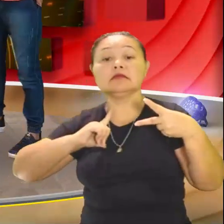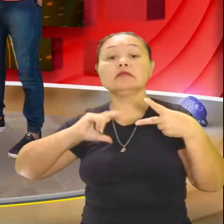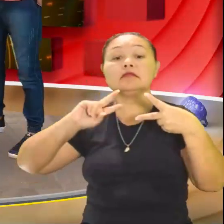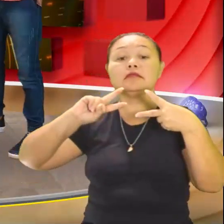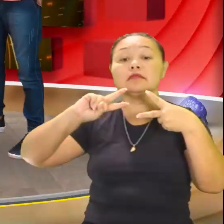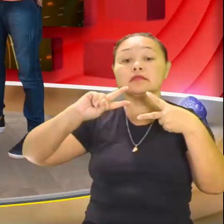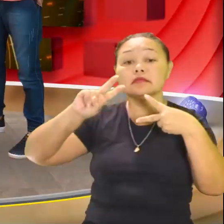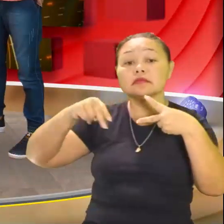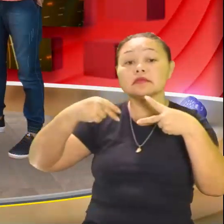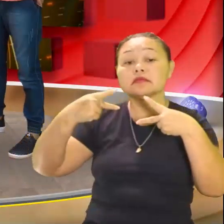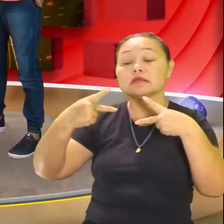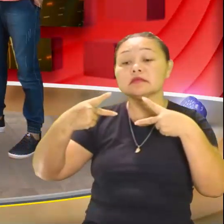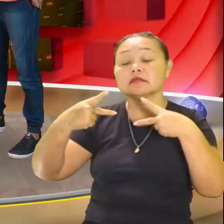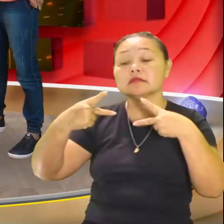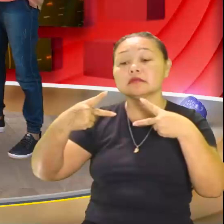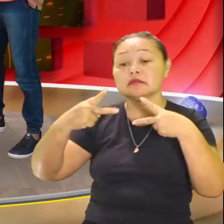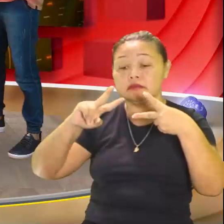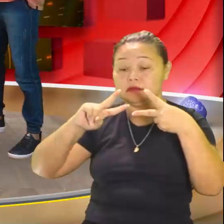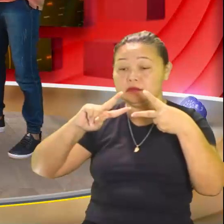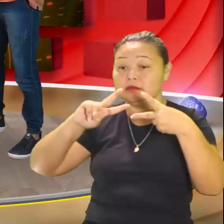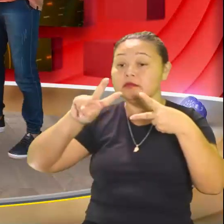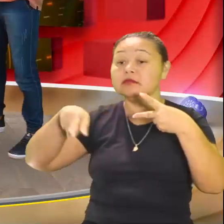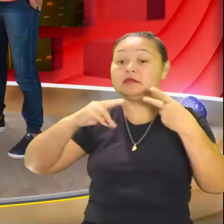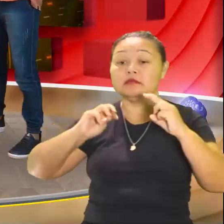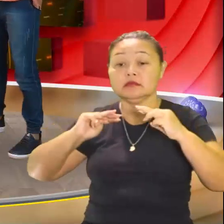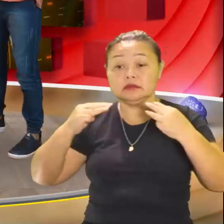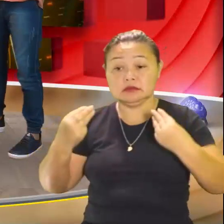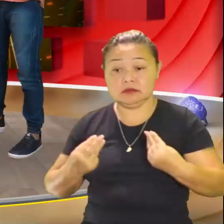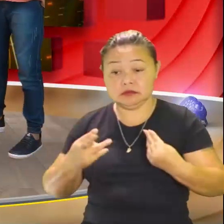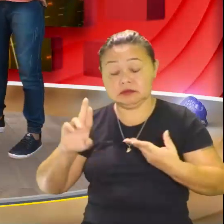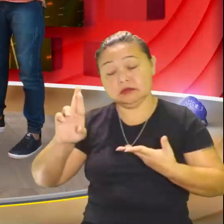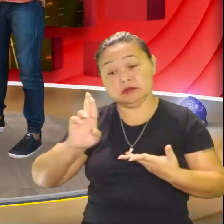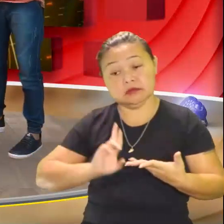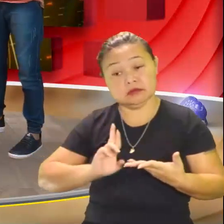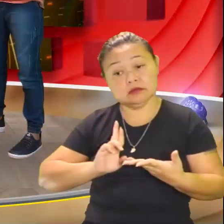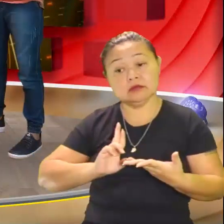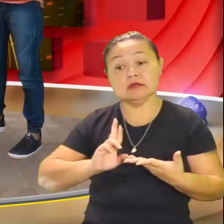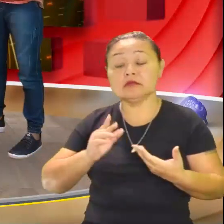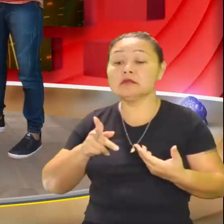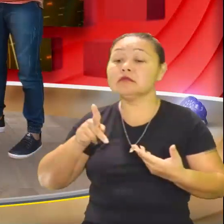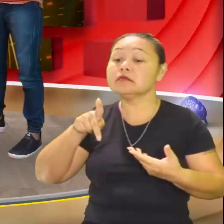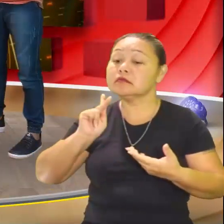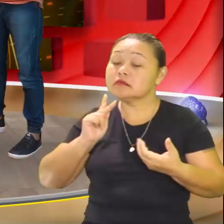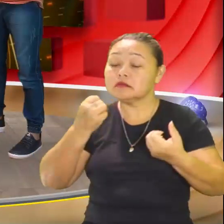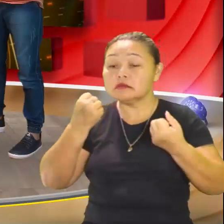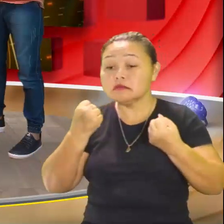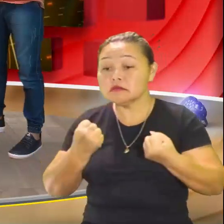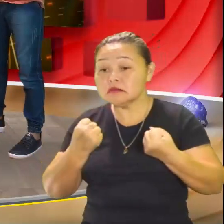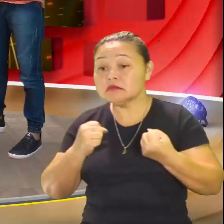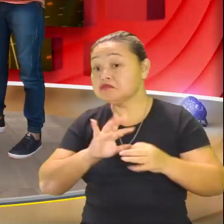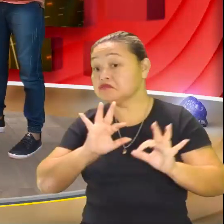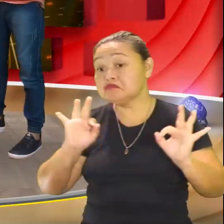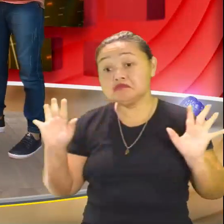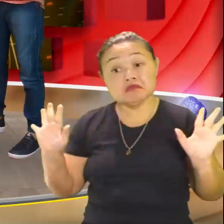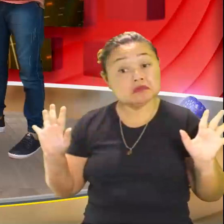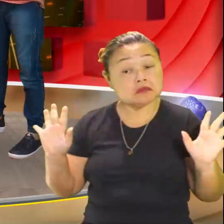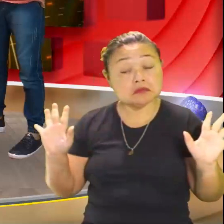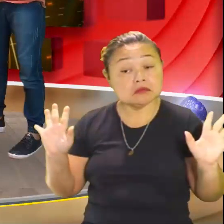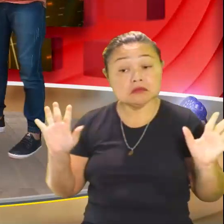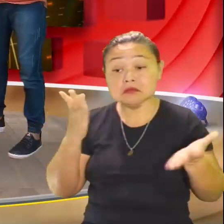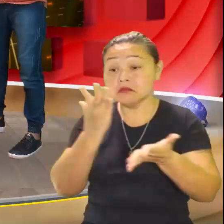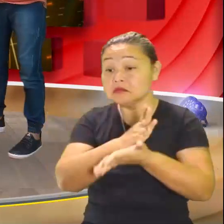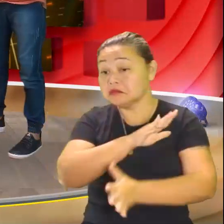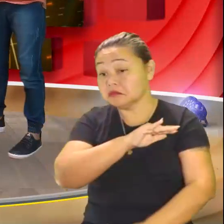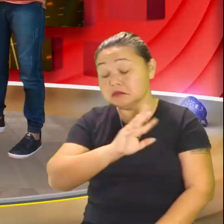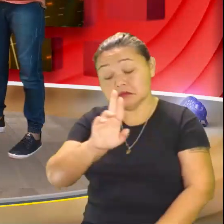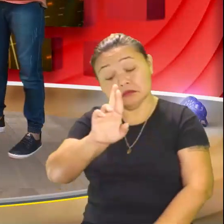escalar? Na escalar é o seguinte, qual que é a sua massa? Ela me dá a resposta, é tantos quilogramas. Acabou. Não precisa